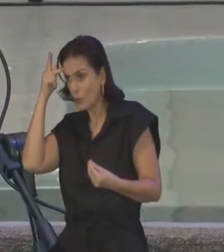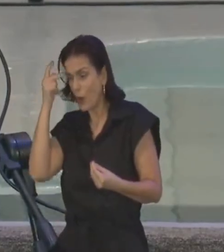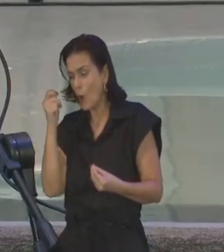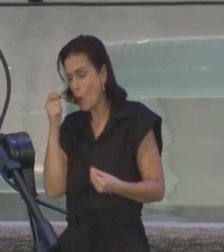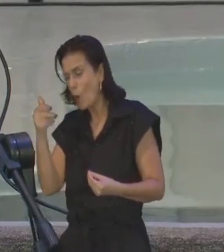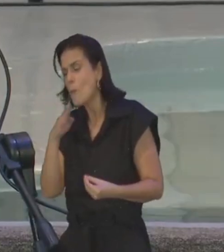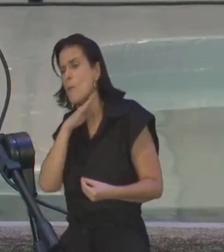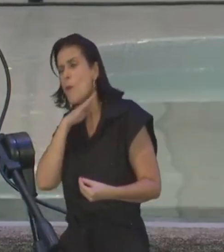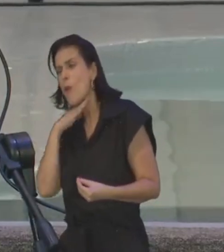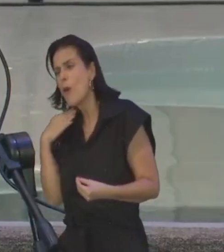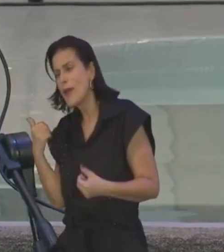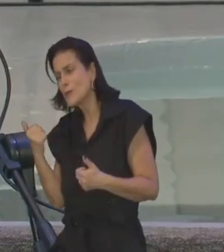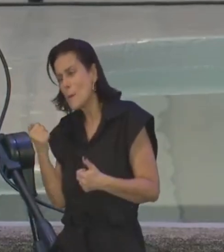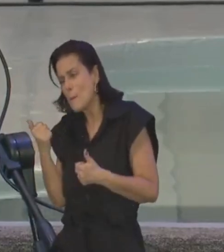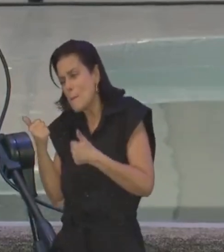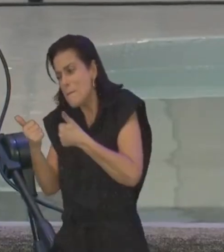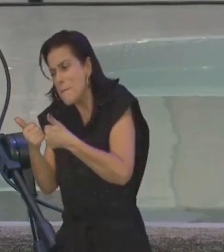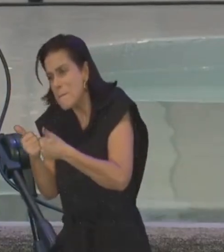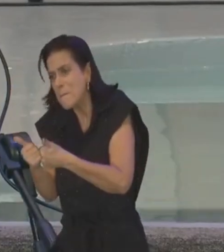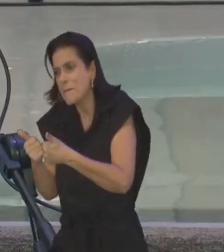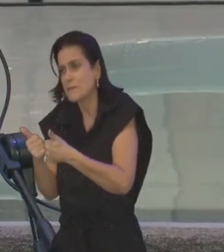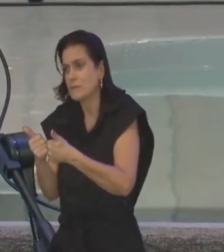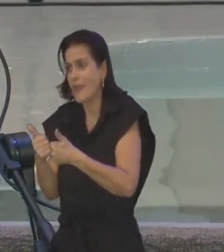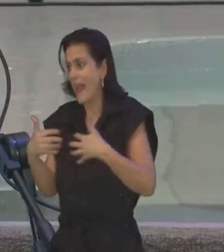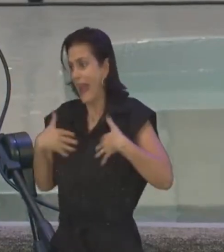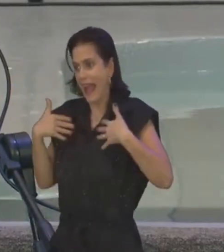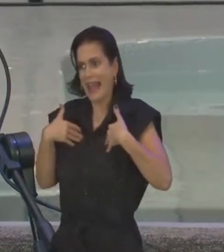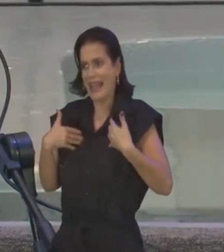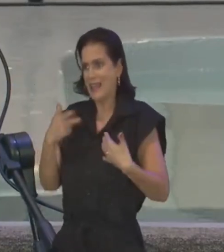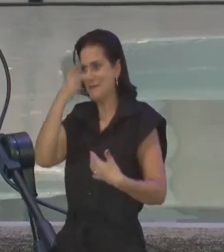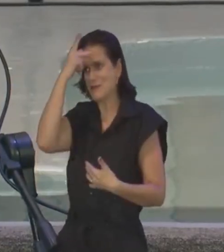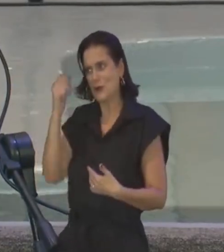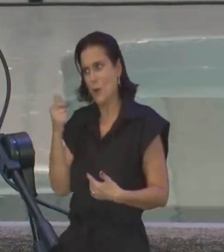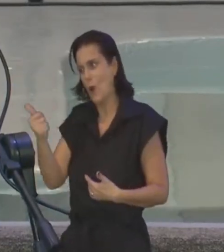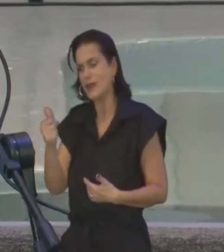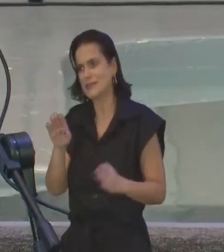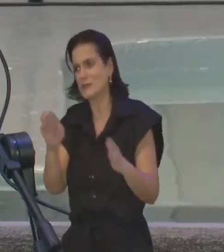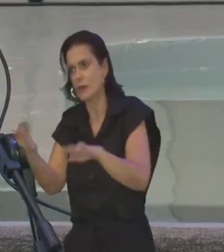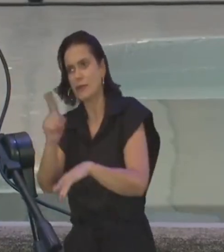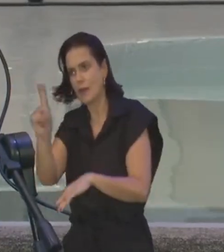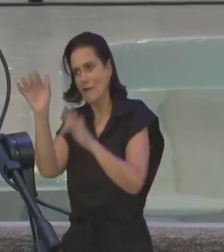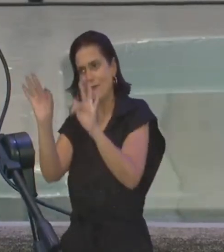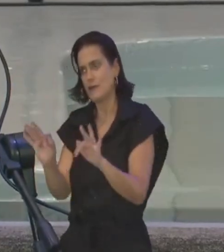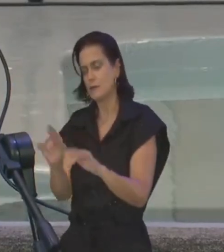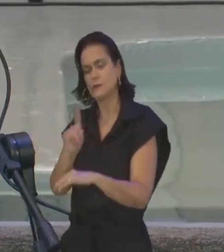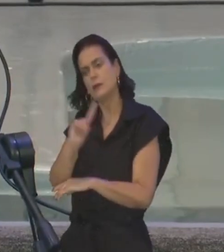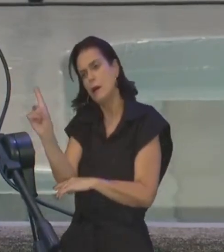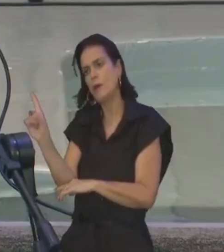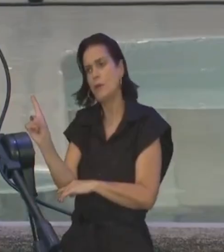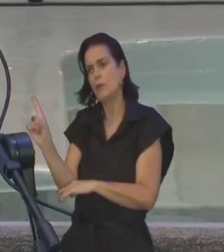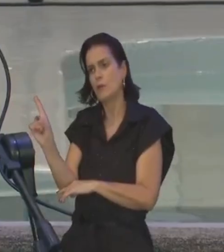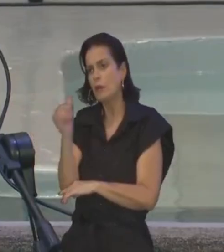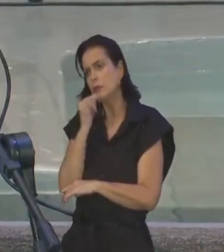terminal, e não é que eu me alegre com uma pessoa que está morrendo, que está feliz, é óbvio que não.